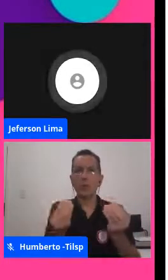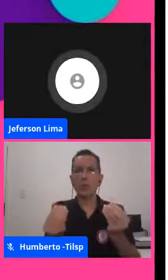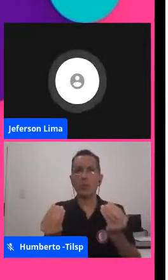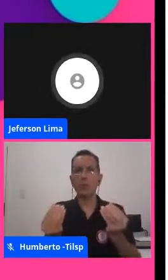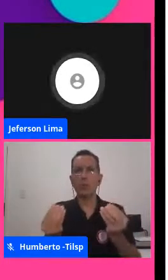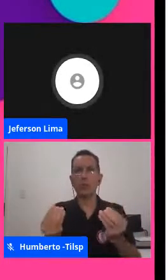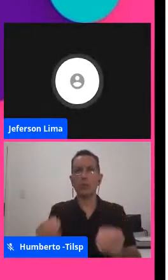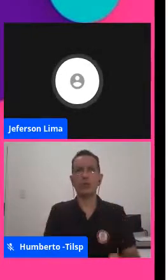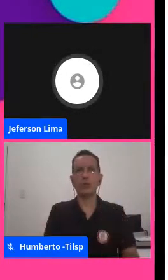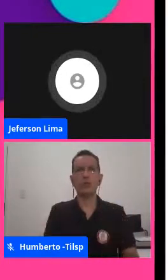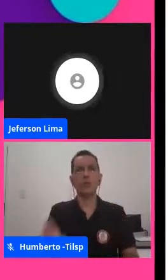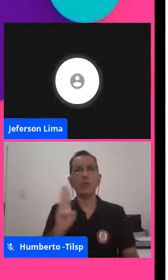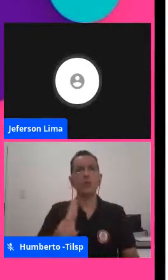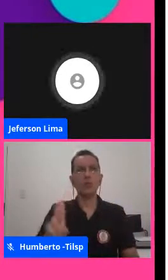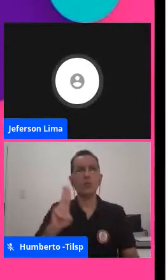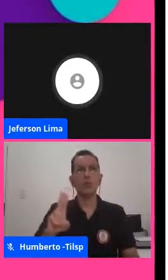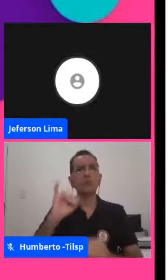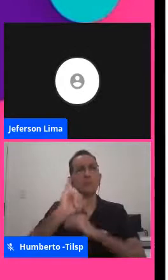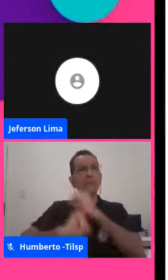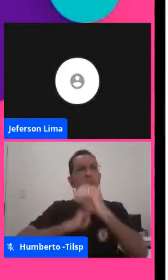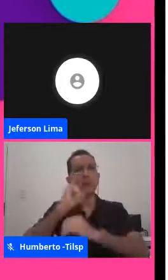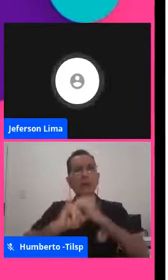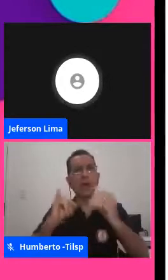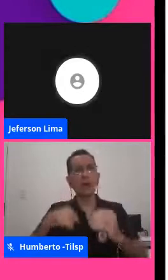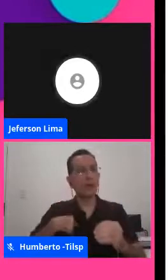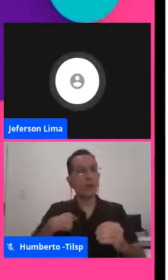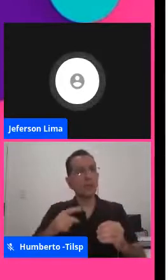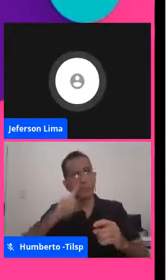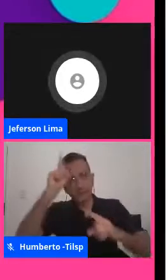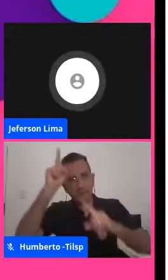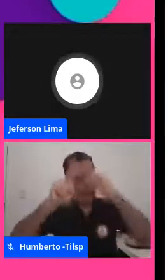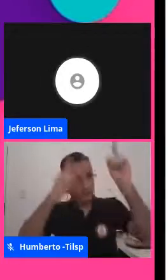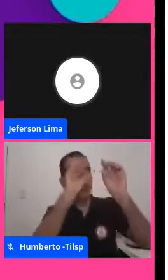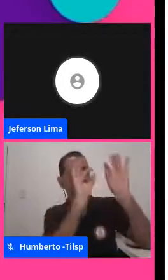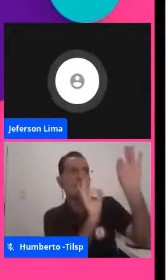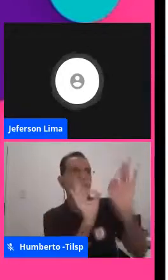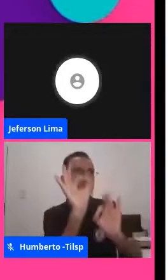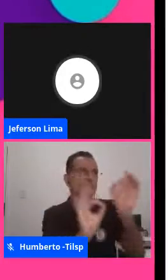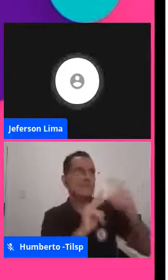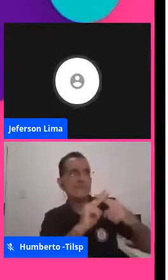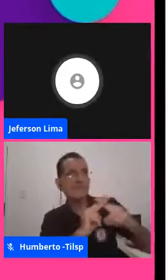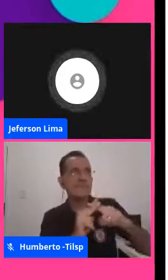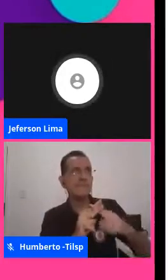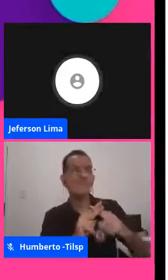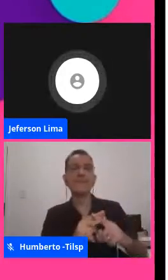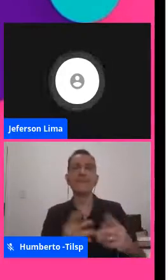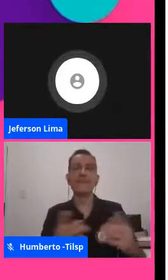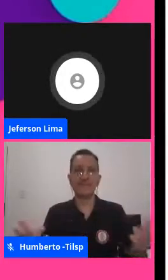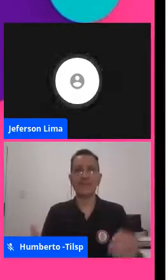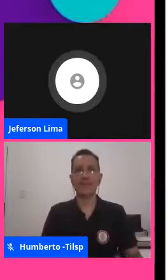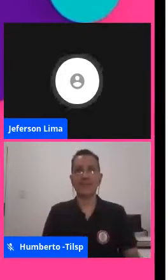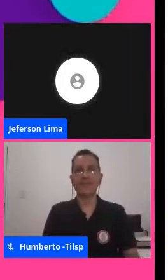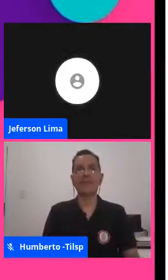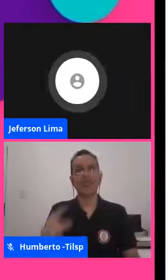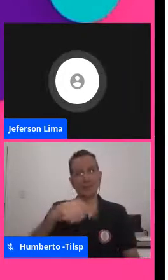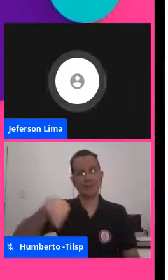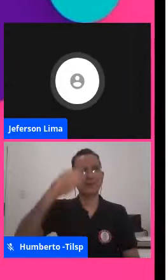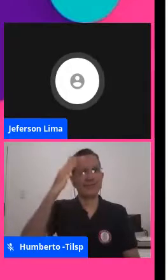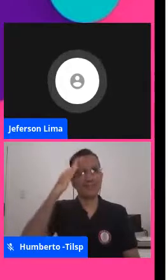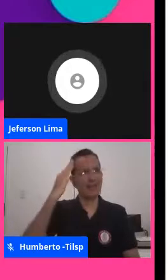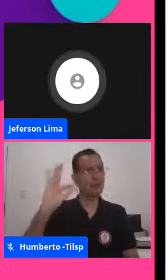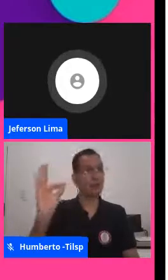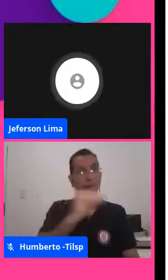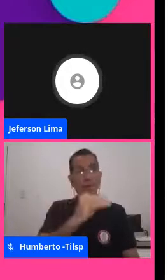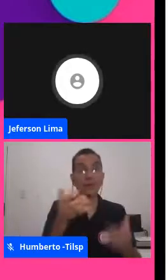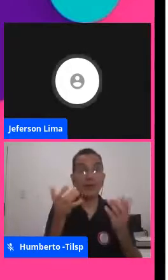começar a utilizar a internet, né, para criar nossas próprias aplicações? Porque eu acredito que isso é uma coisa que todo mundo hoje em dia esteja querendo fazer, né? Muita